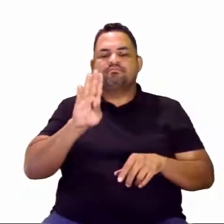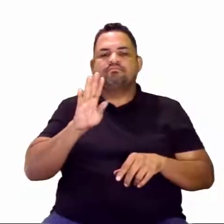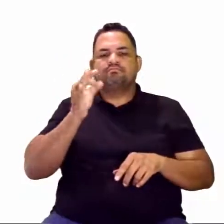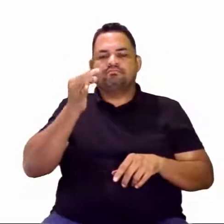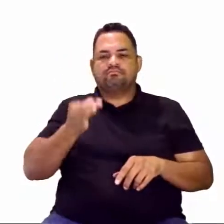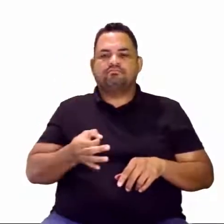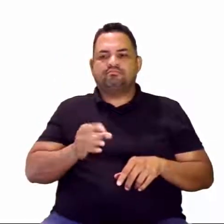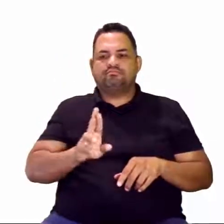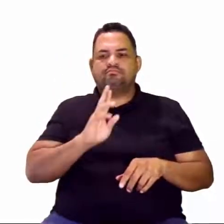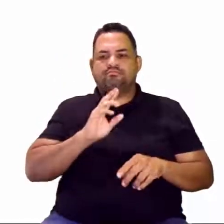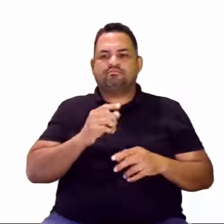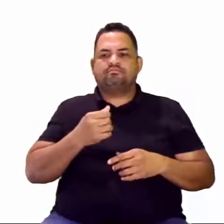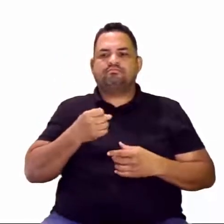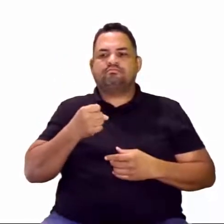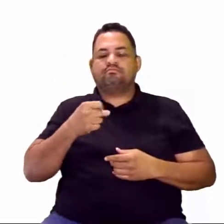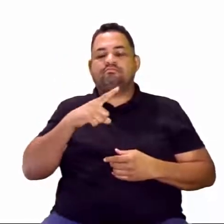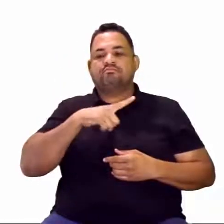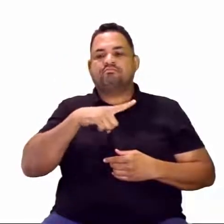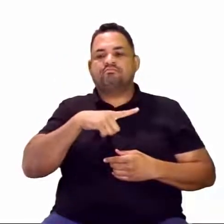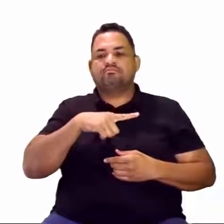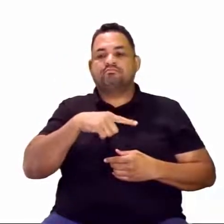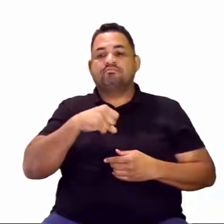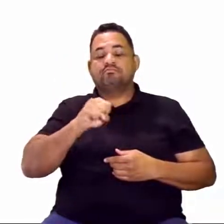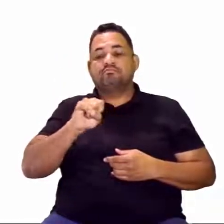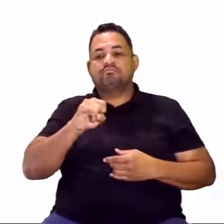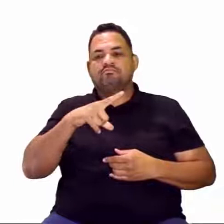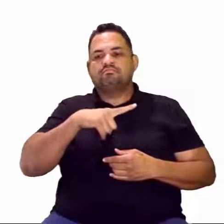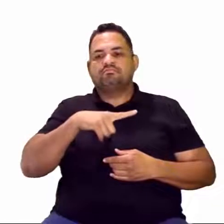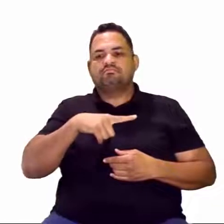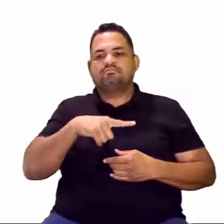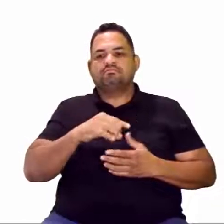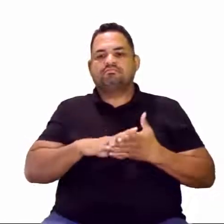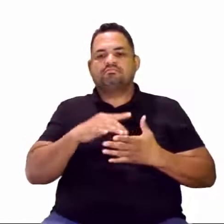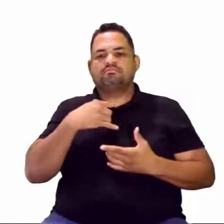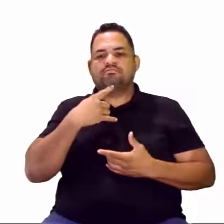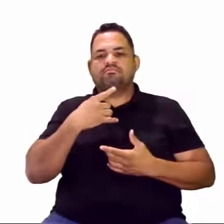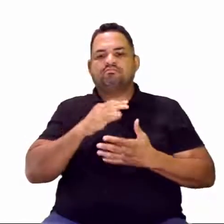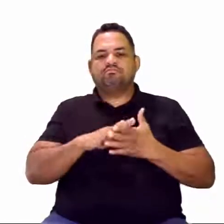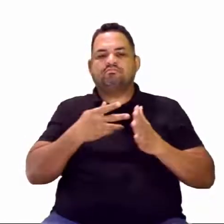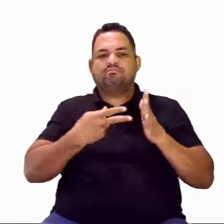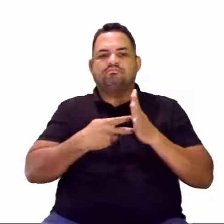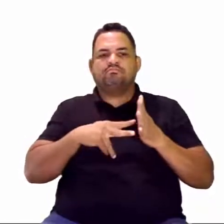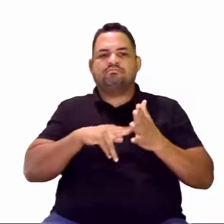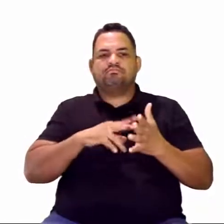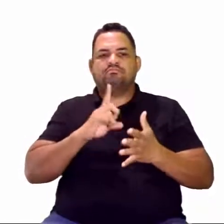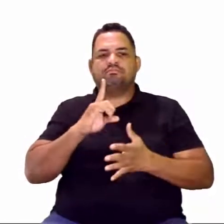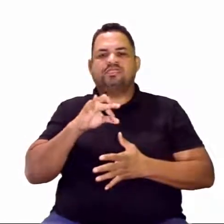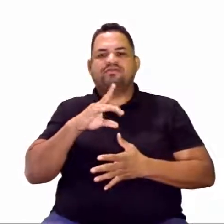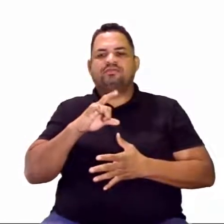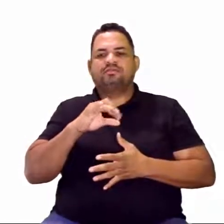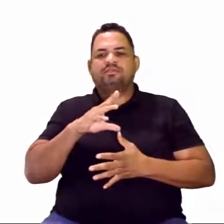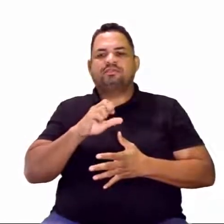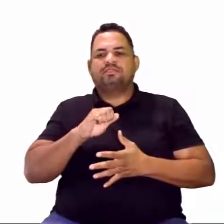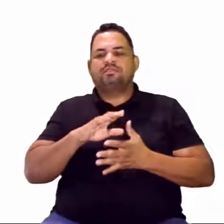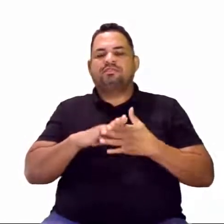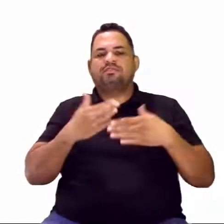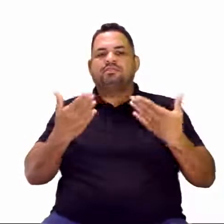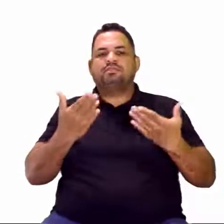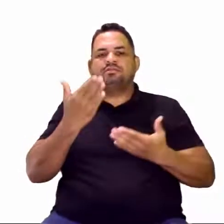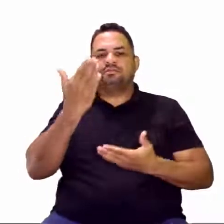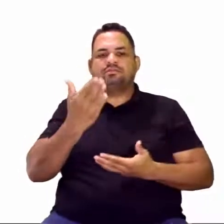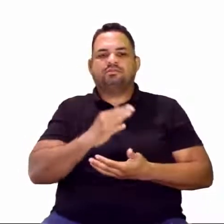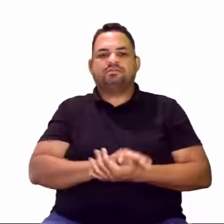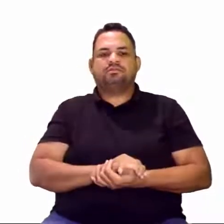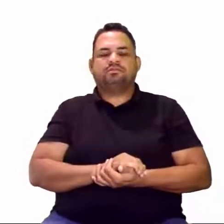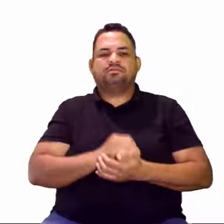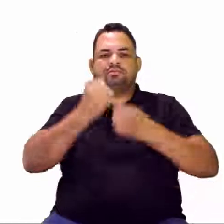resposta correta. Mas se você teve dúvida porque não entendeu o significado de difusibilidade, então